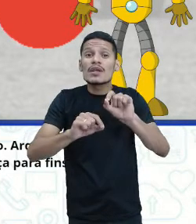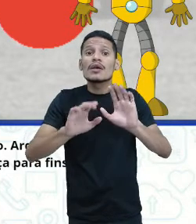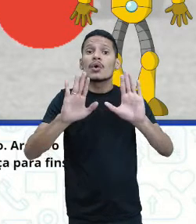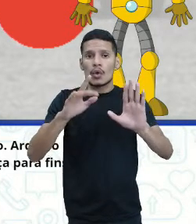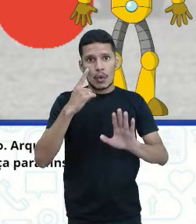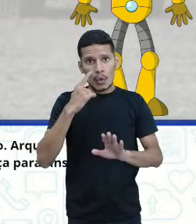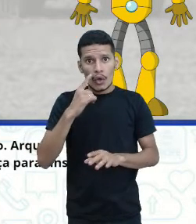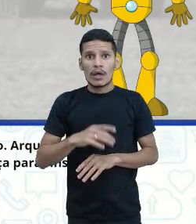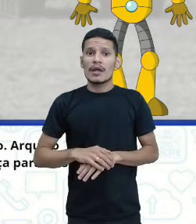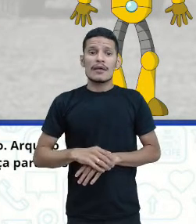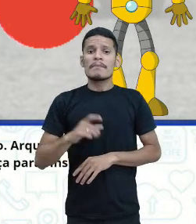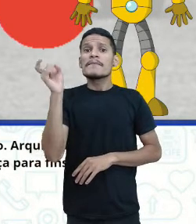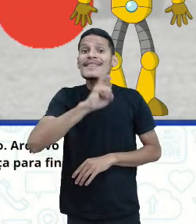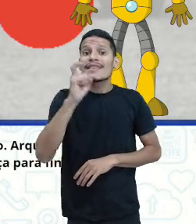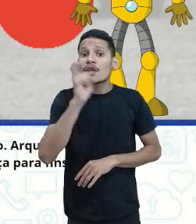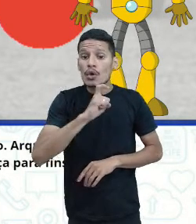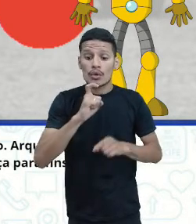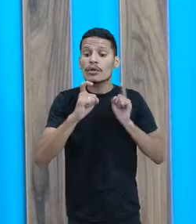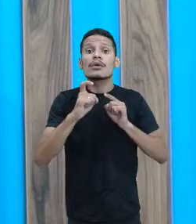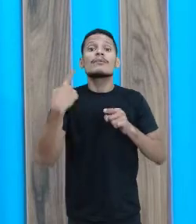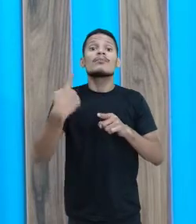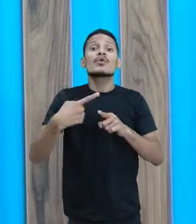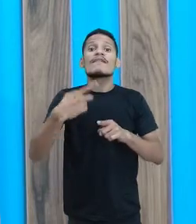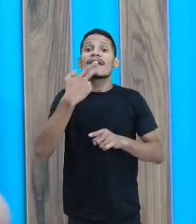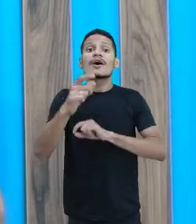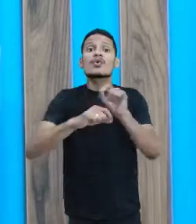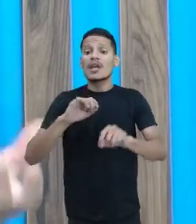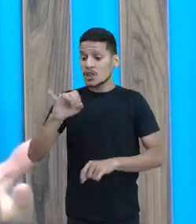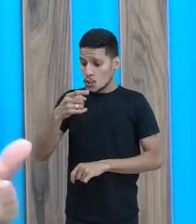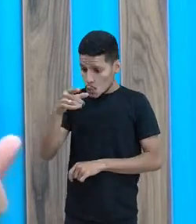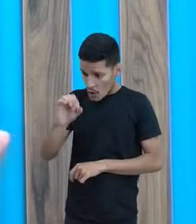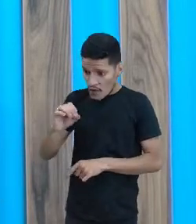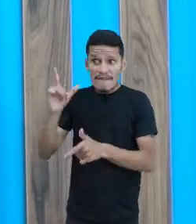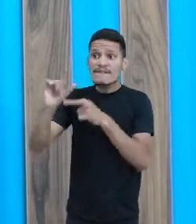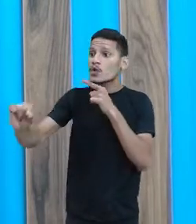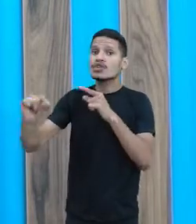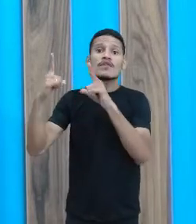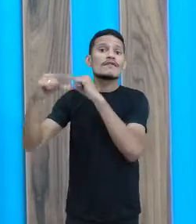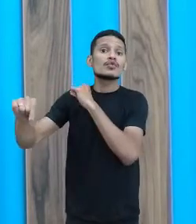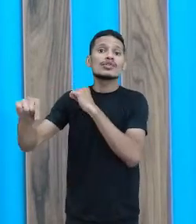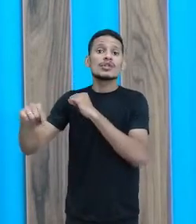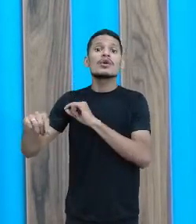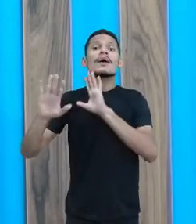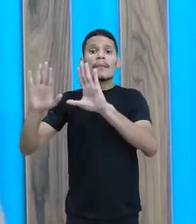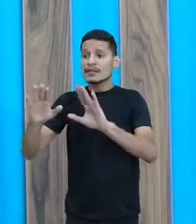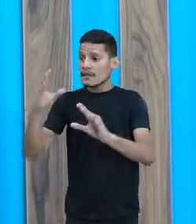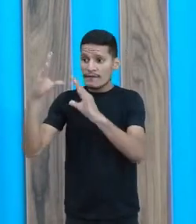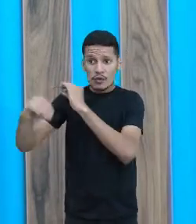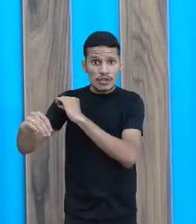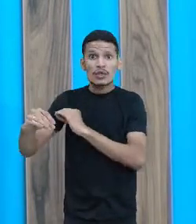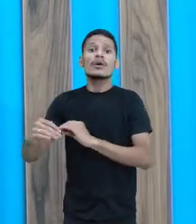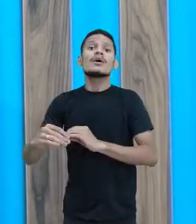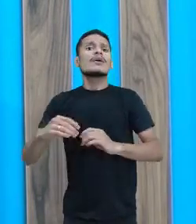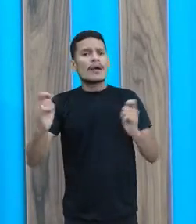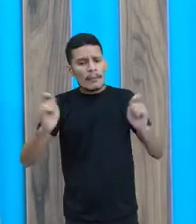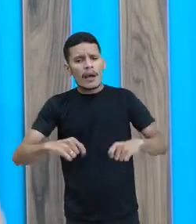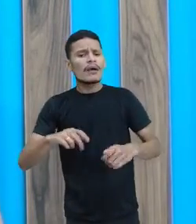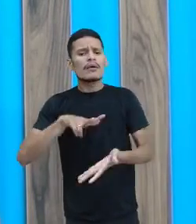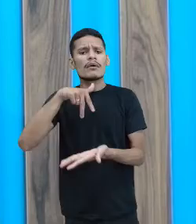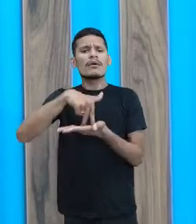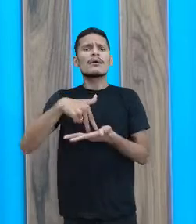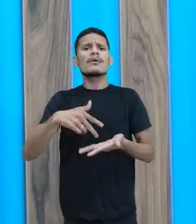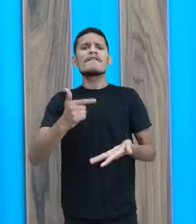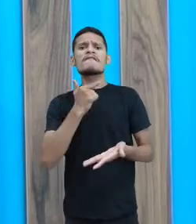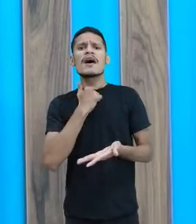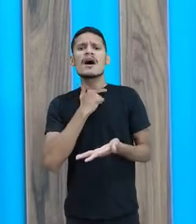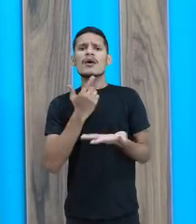descarada, mentirosa, porque disseram que o presidente tinha fugido do país. E uma vez que o presidente fugiu, o cargo estaria vago, e aí